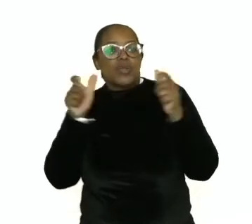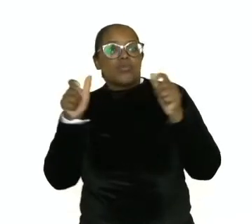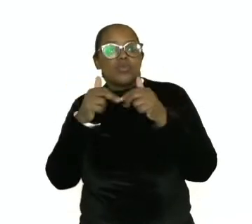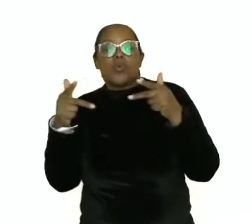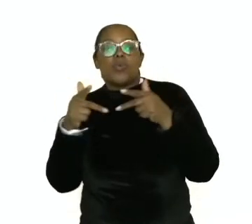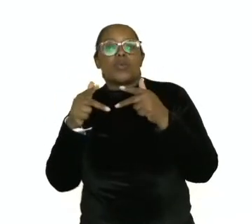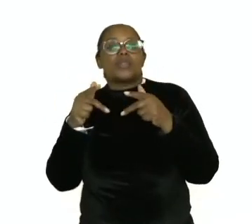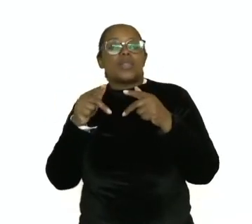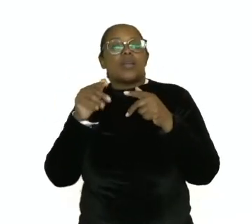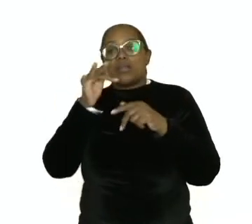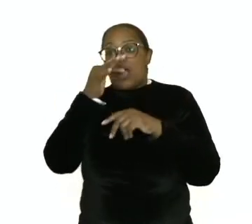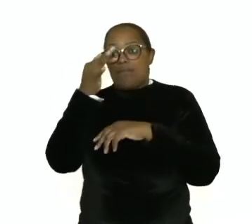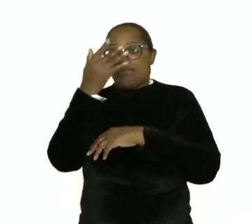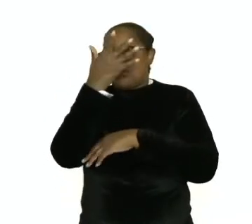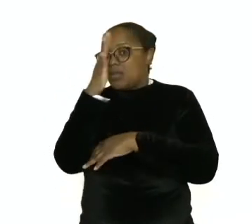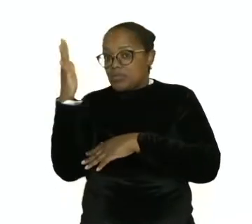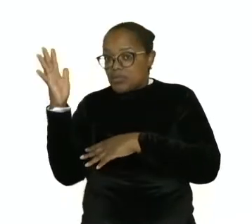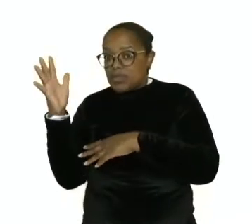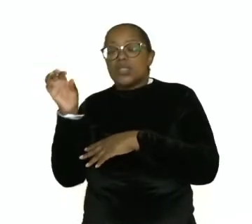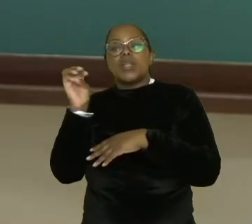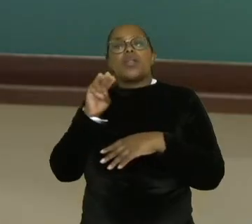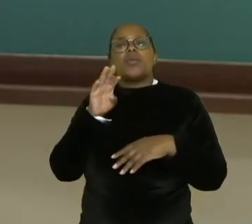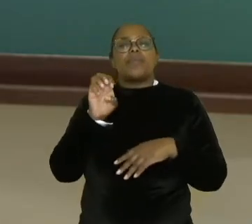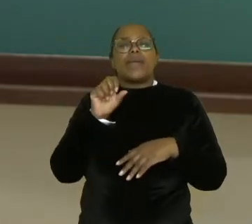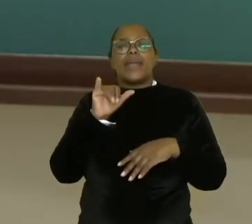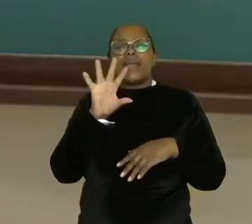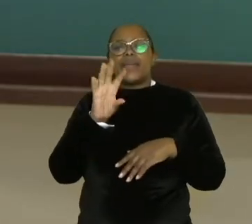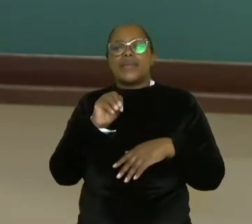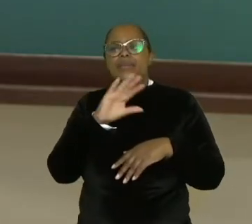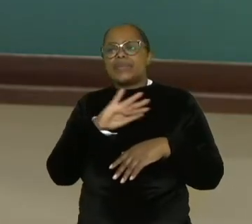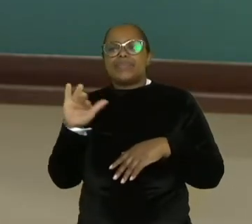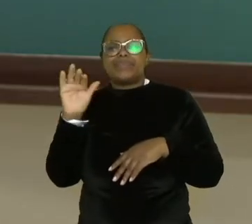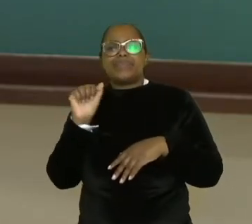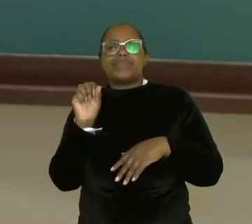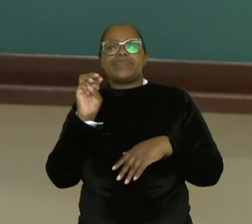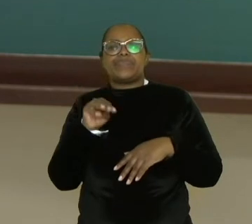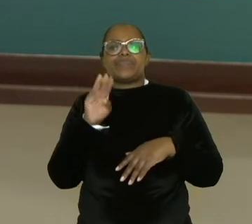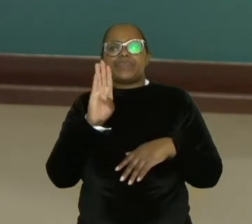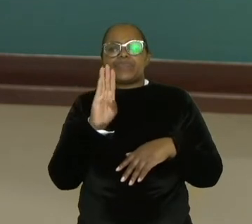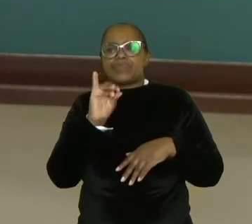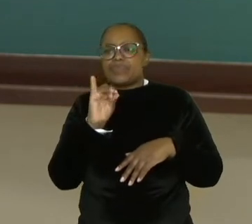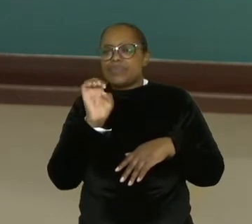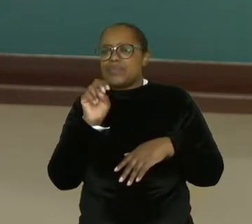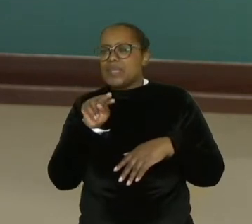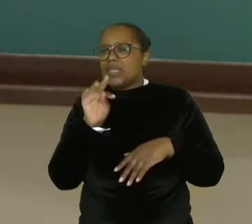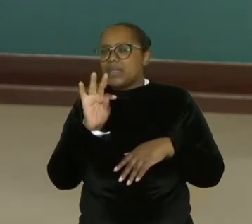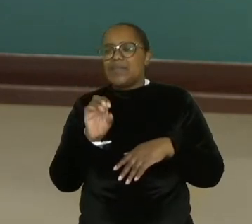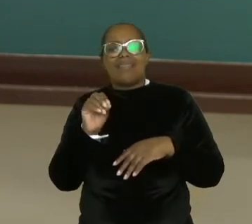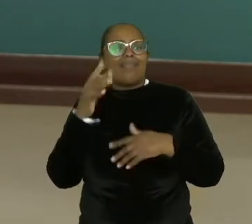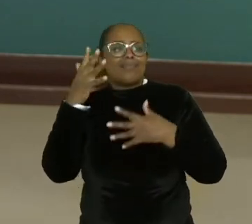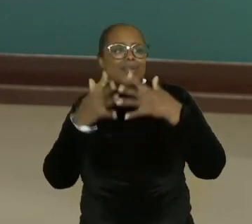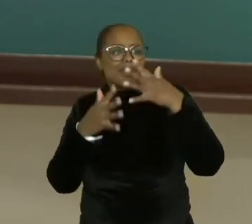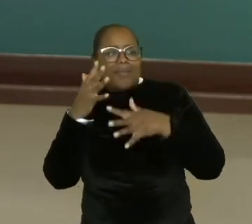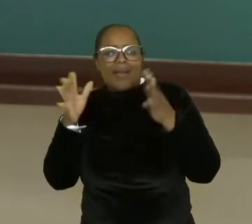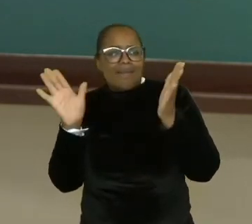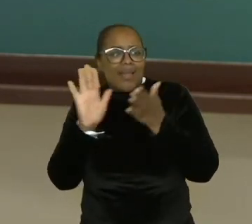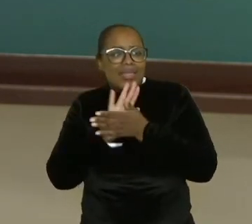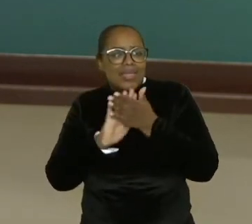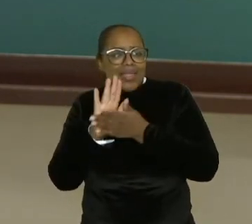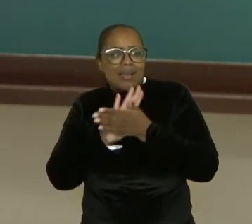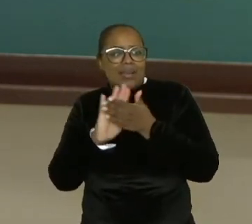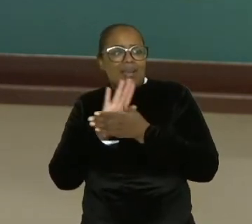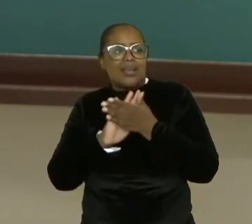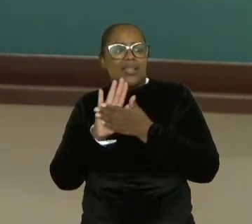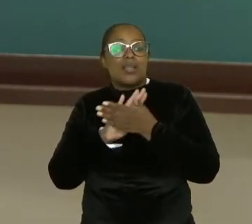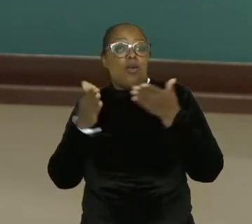Então, ela tem um impacto negativo, porque antigamente eram de madeira, então não tinha nenhum impacto. Então, hoje,